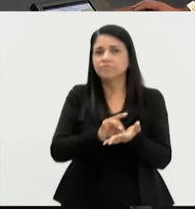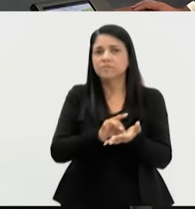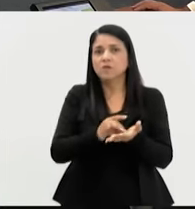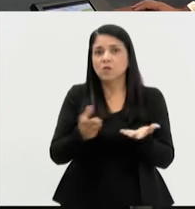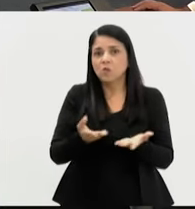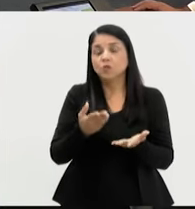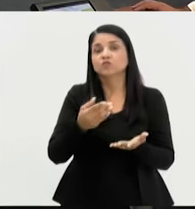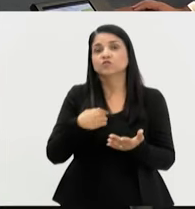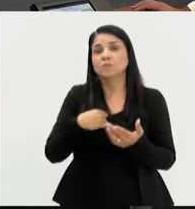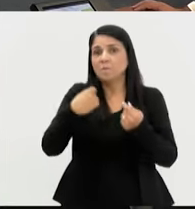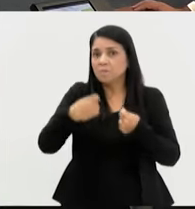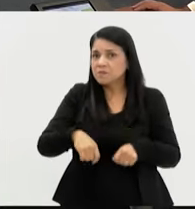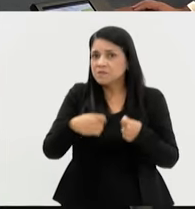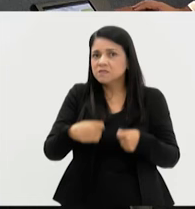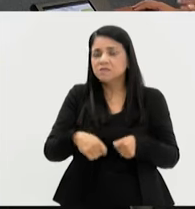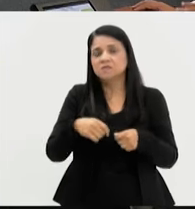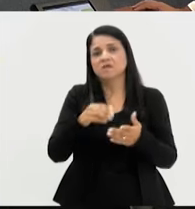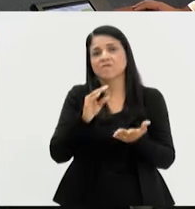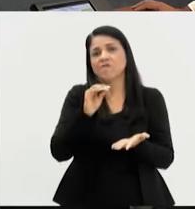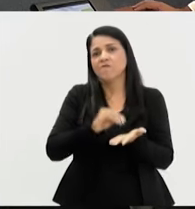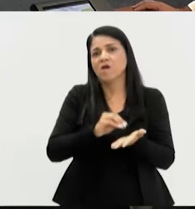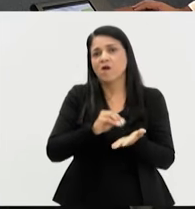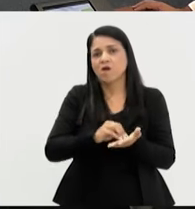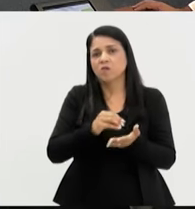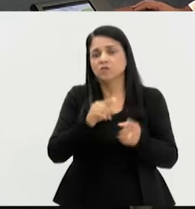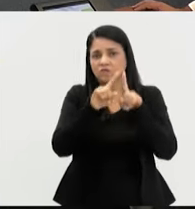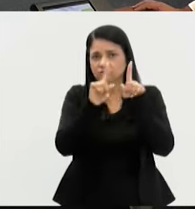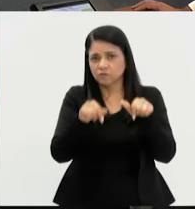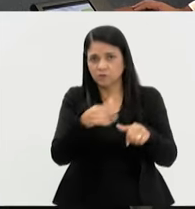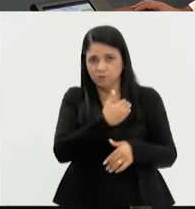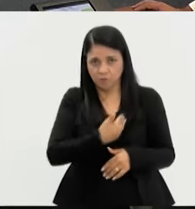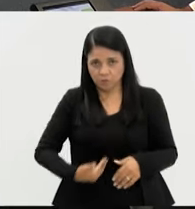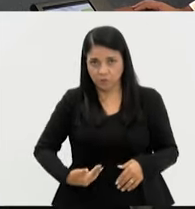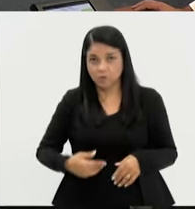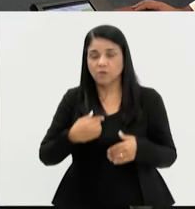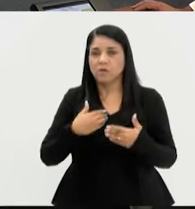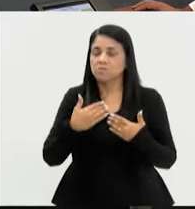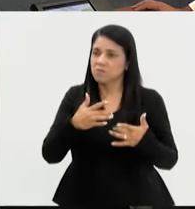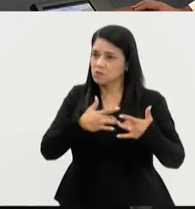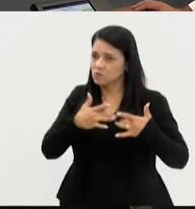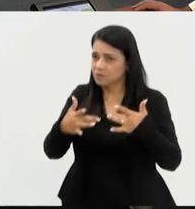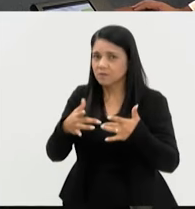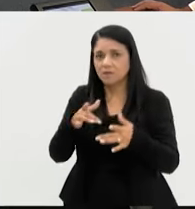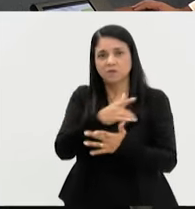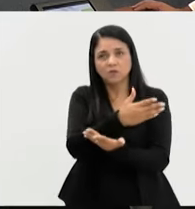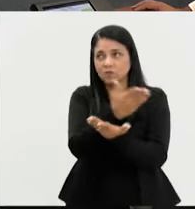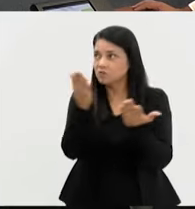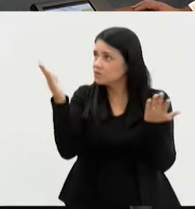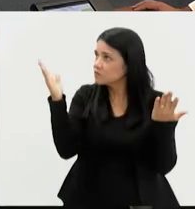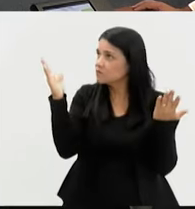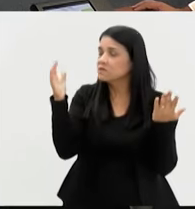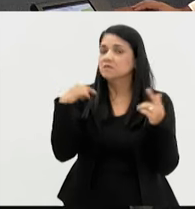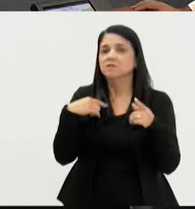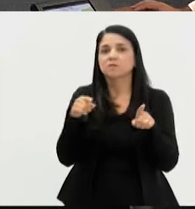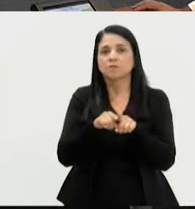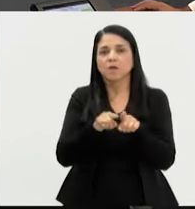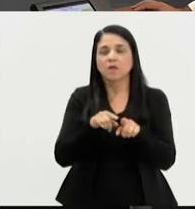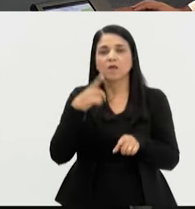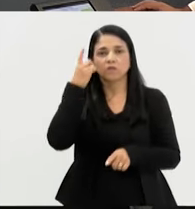e necessita então quero externar aqui a minha solidar solidariedade a todos vocês a nobre decano e a deputada